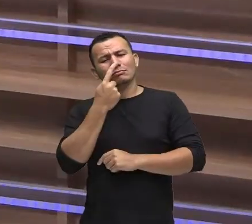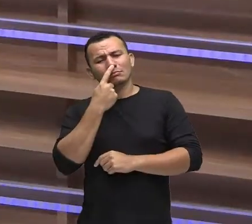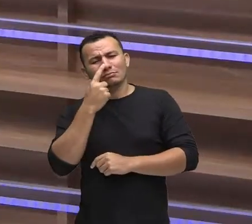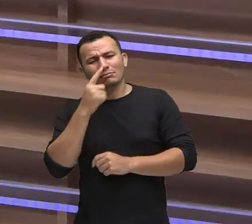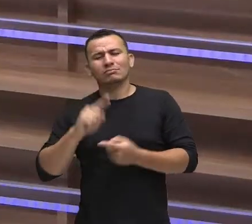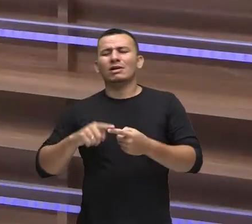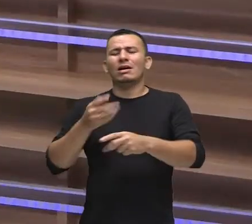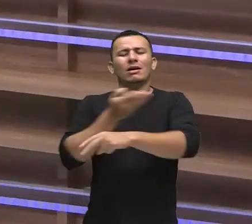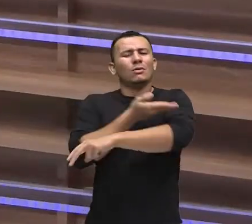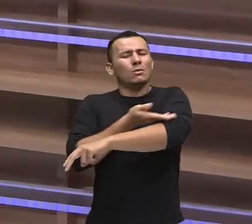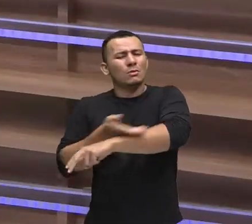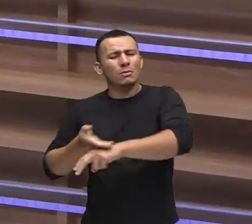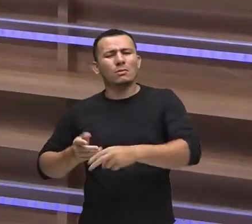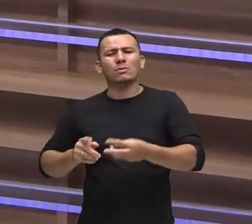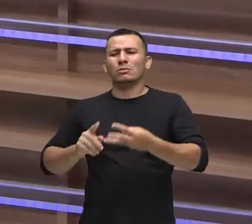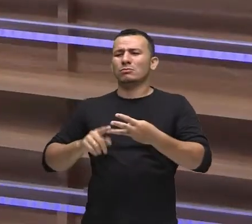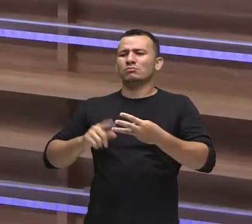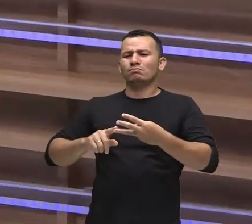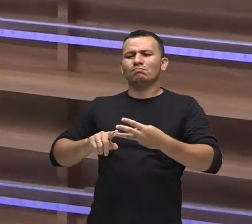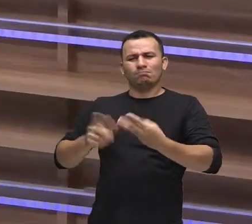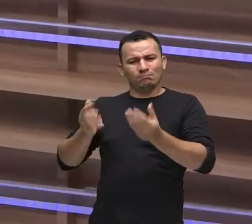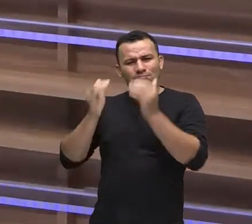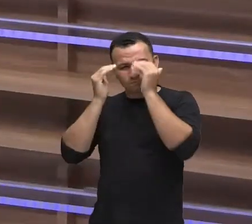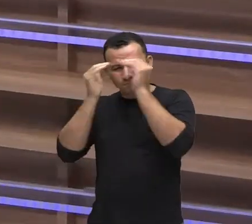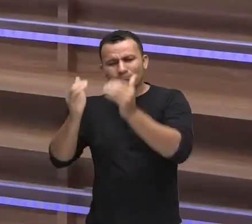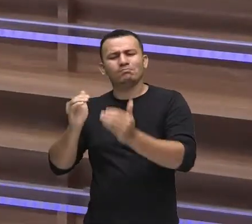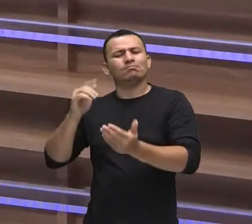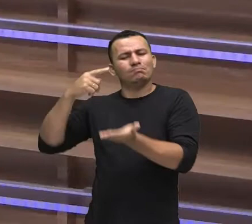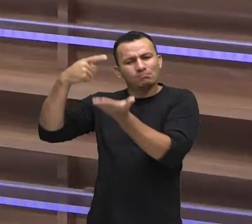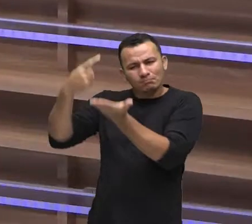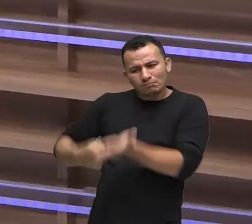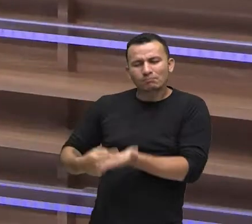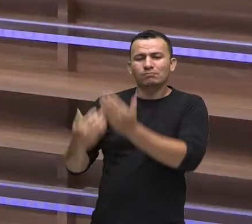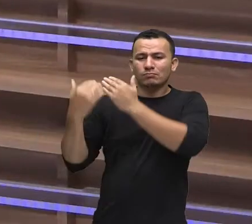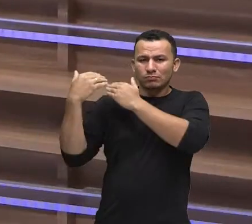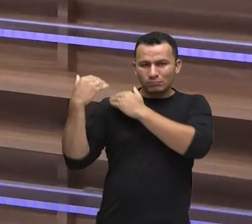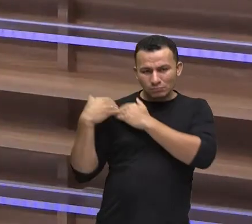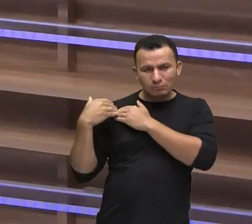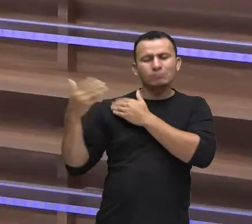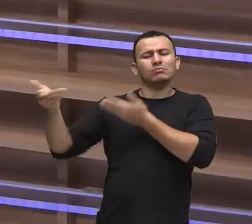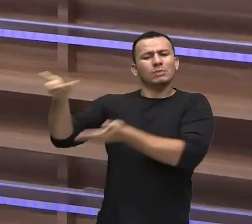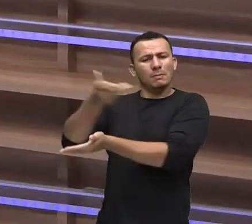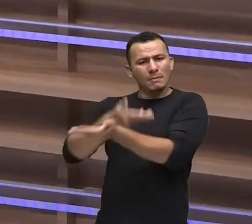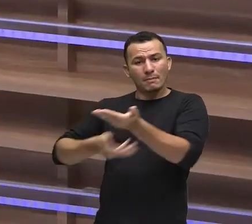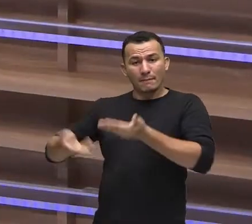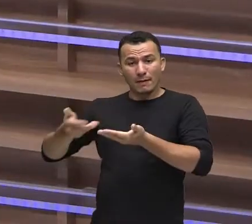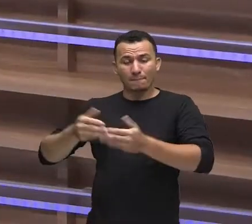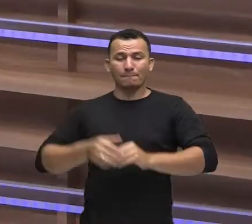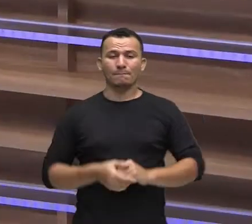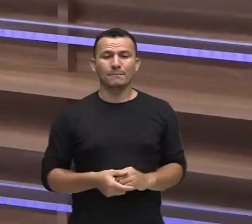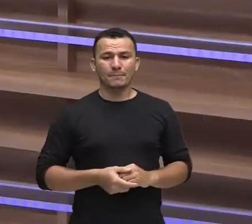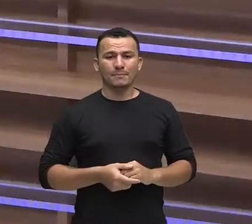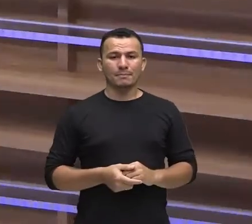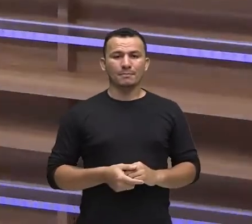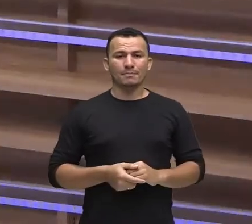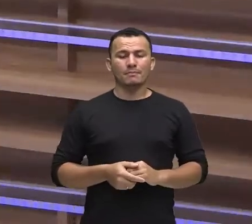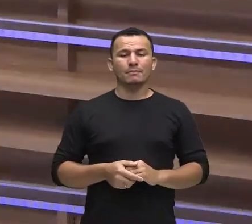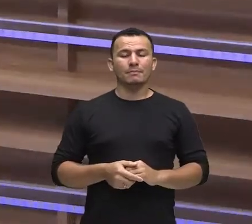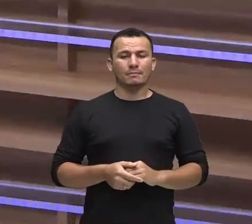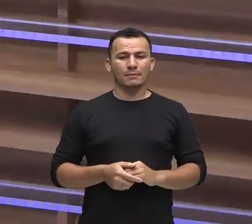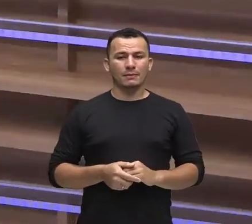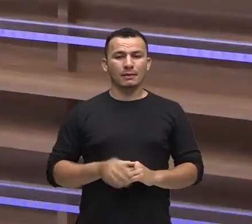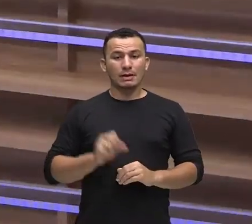de compromisso, de alegrar-se ali com a conquista do outro, né? Anteriormente, o evento